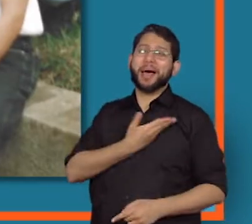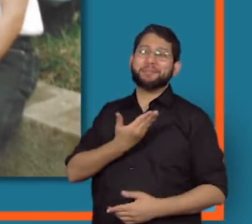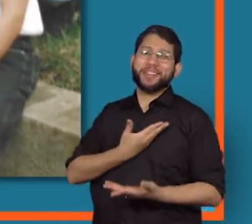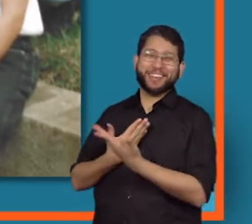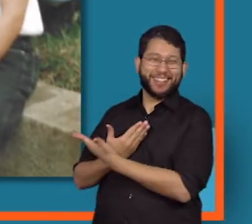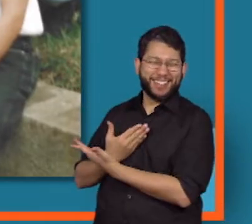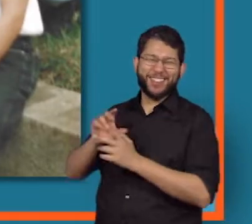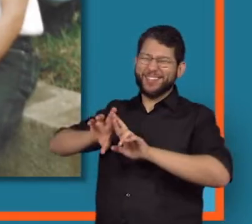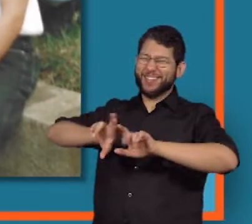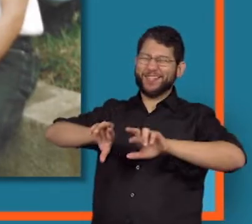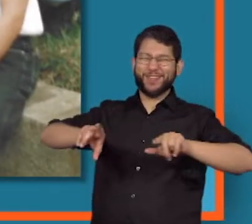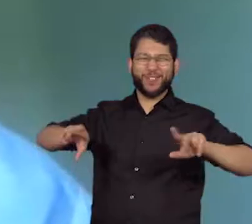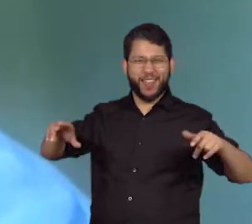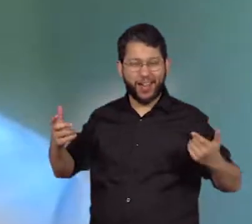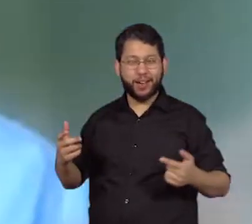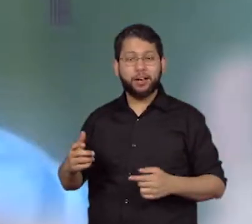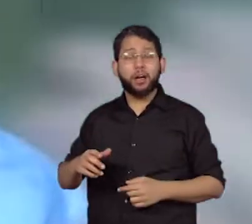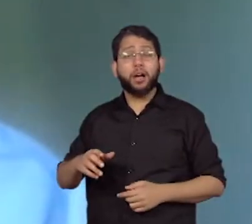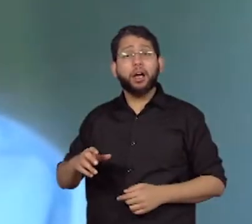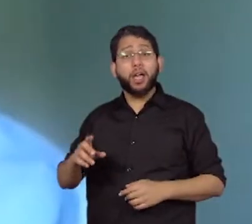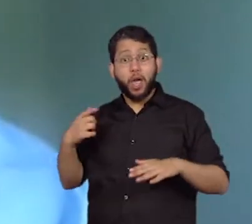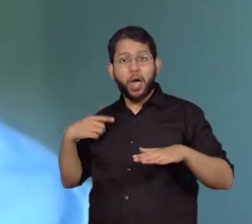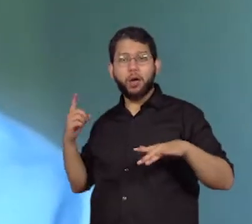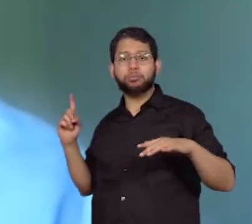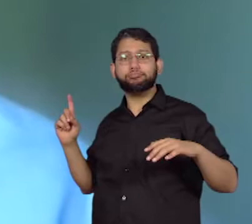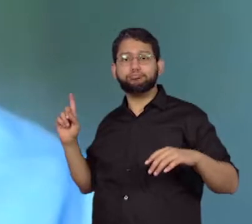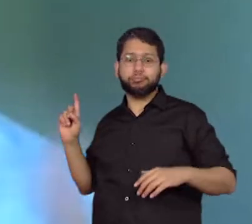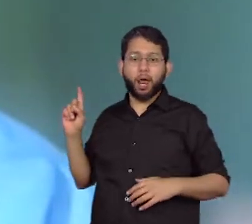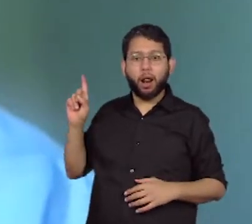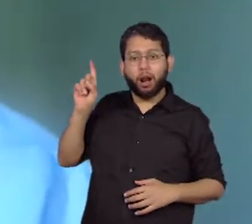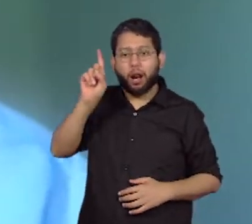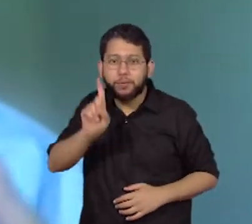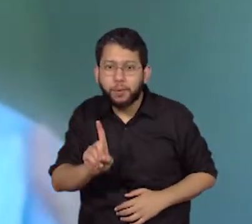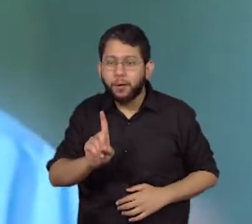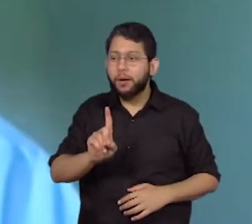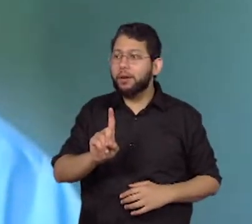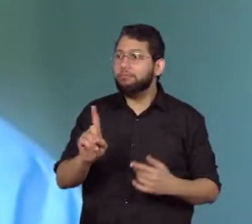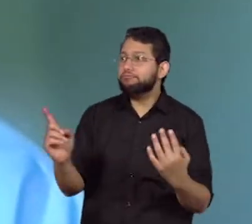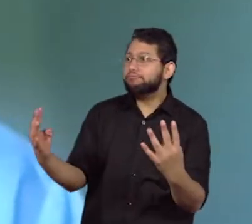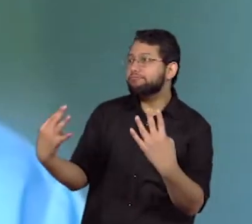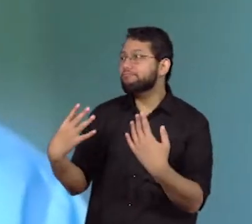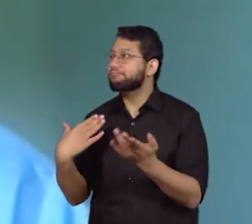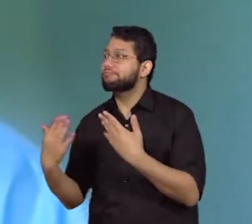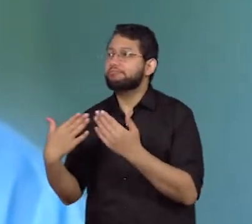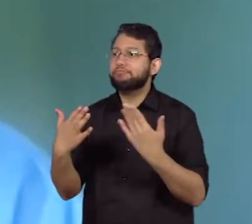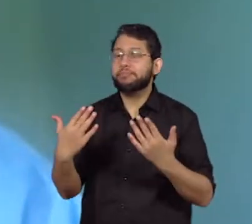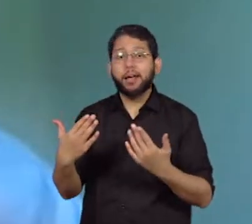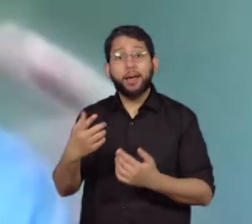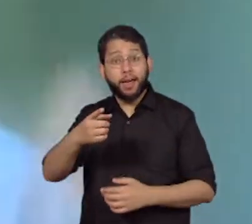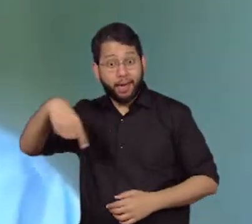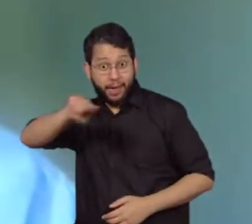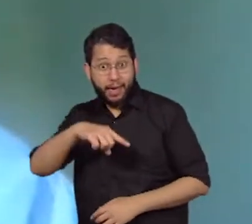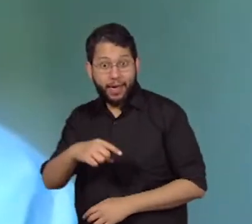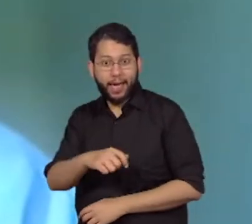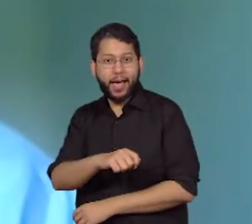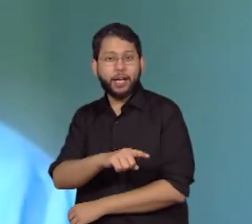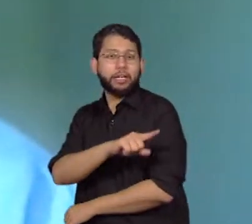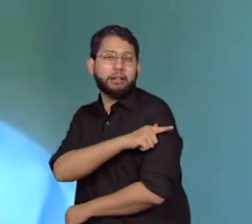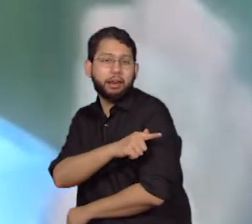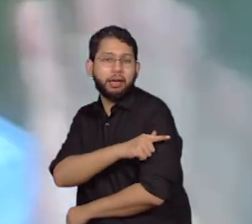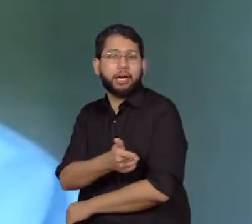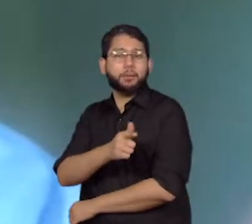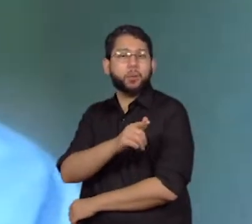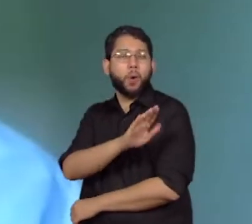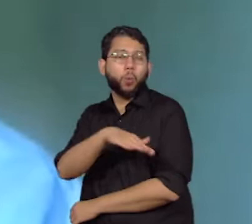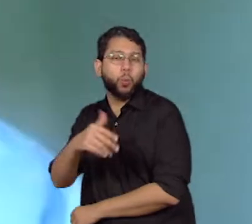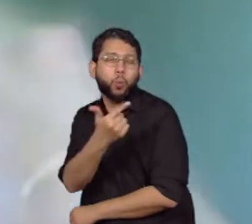de jovens estão reunidos. Na primeira está a data 18 de março de 97. Aí esses estudantes falaram assim, olha,